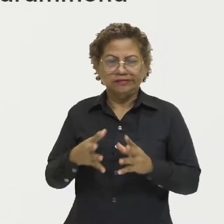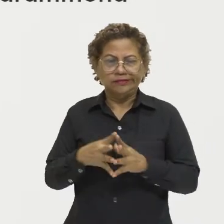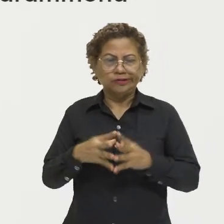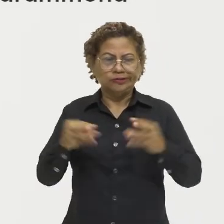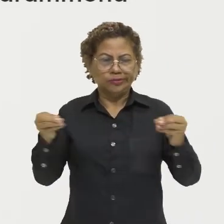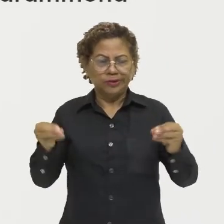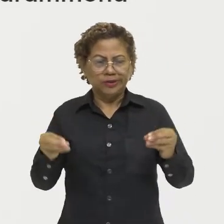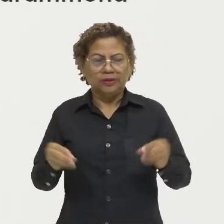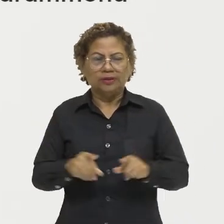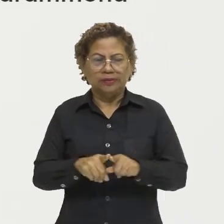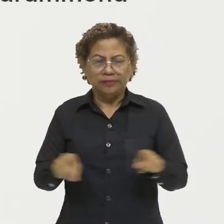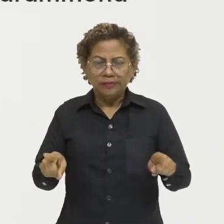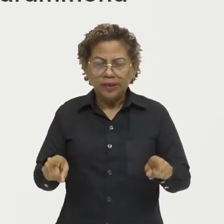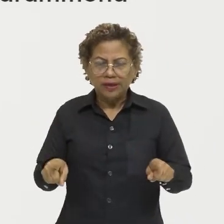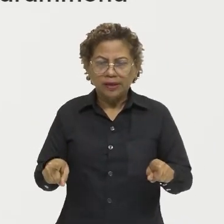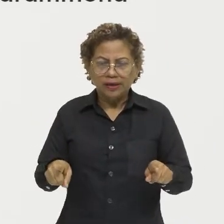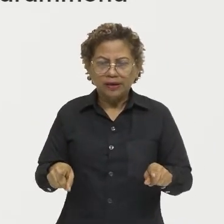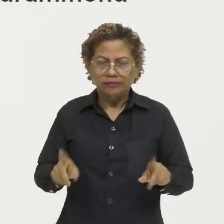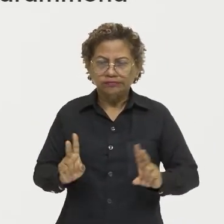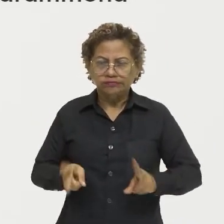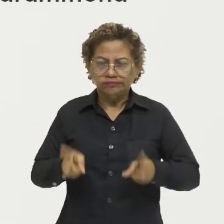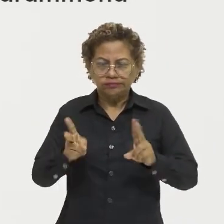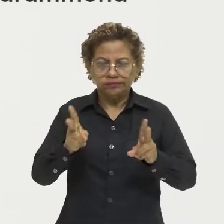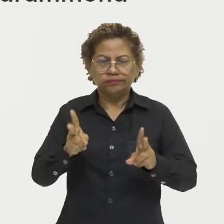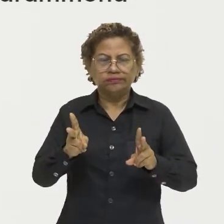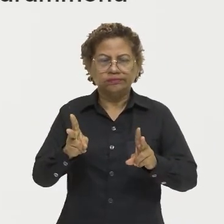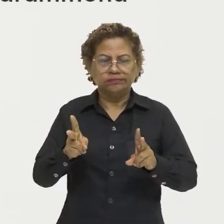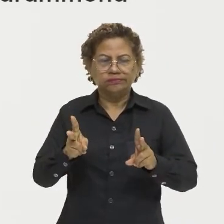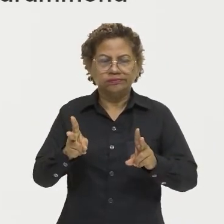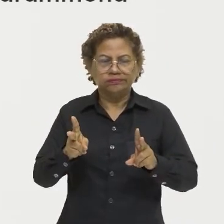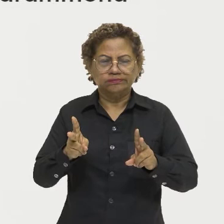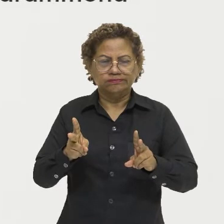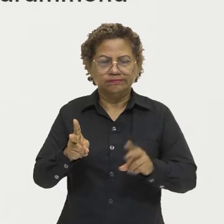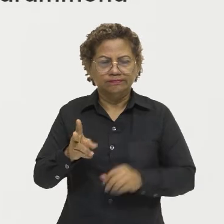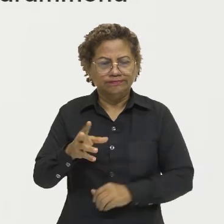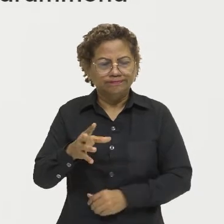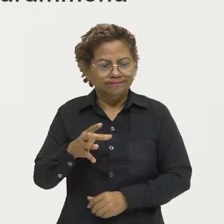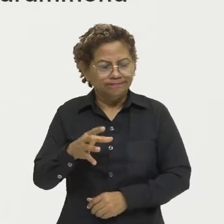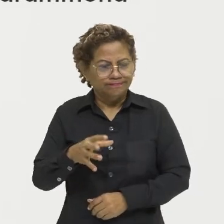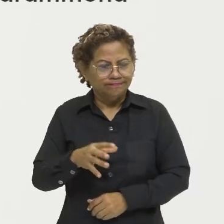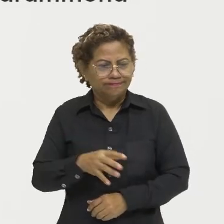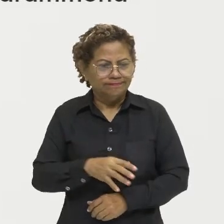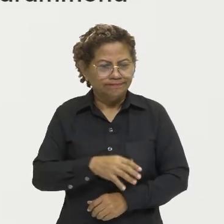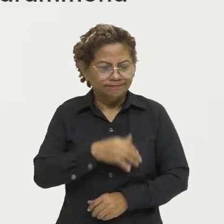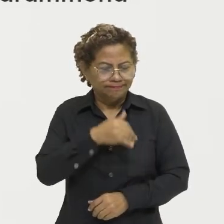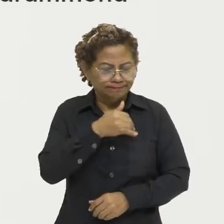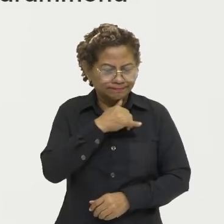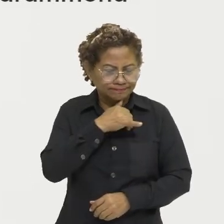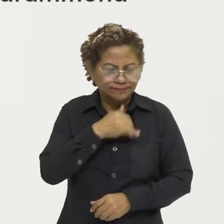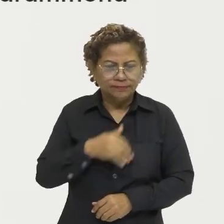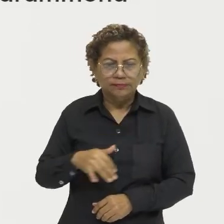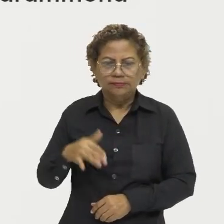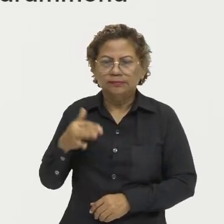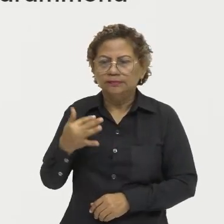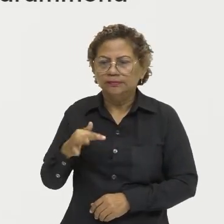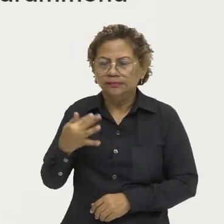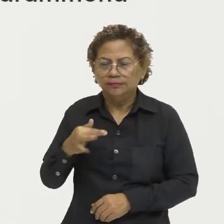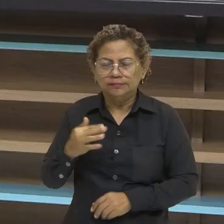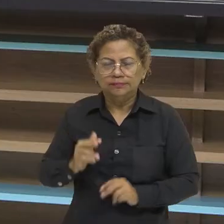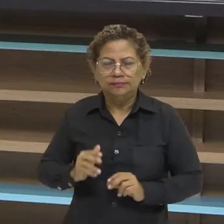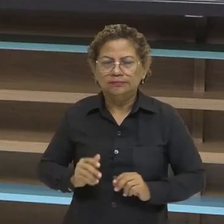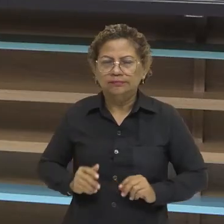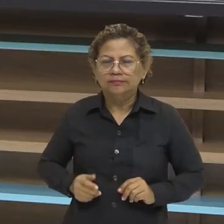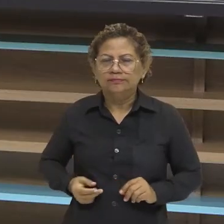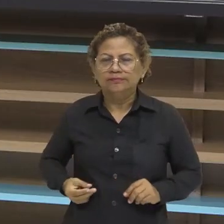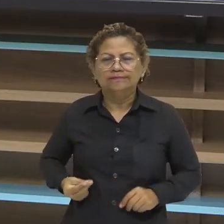existido continua a doer eternamente. Então vejam que aqui a questão do sentimento, ele está falando de emoção, de sentimento,